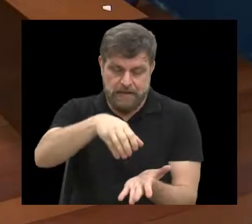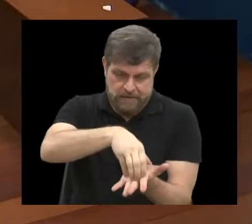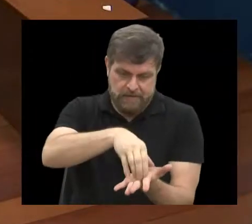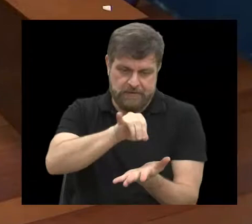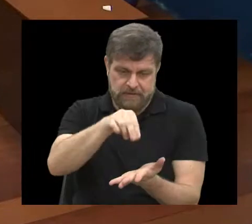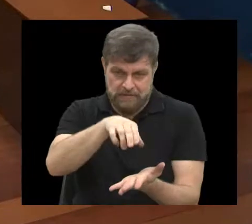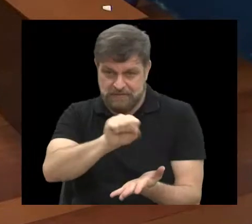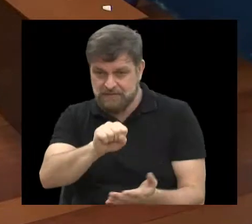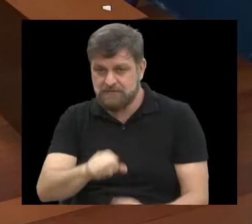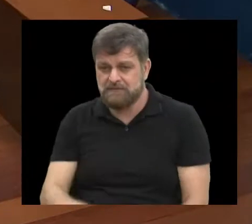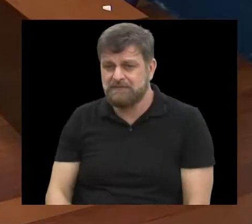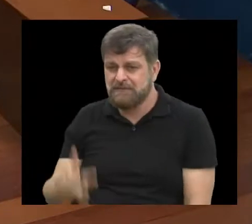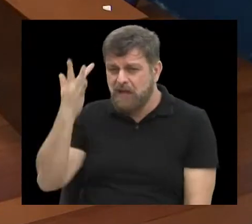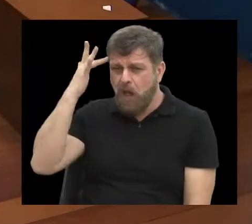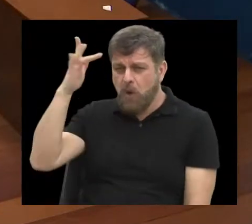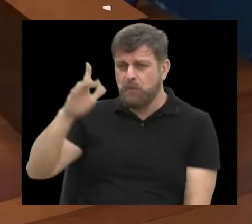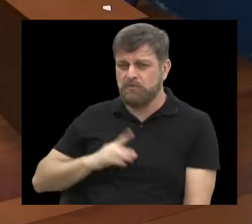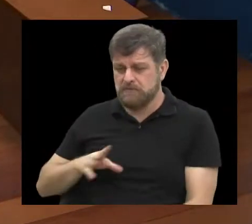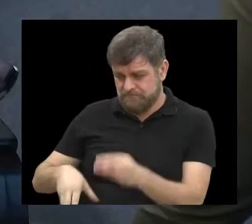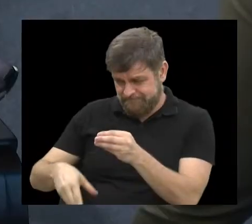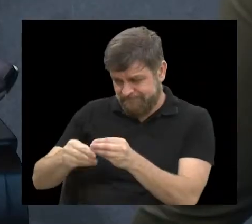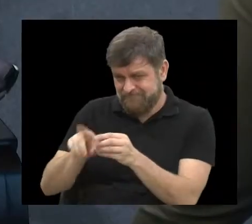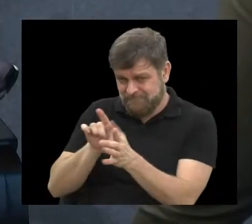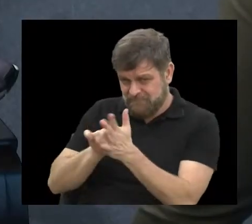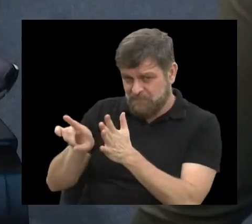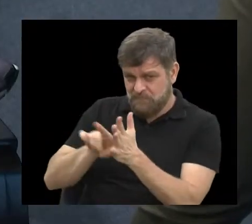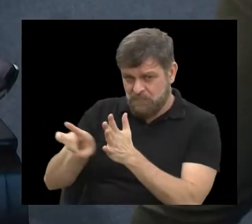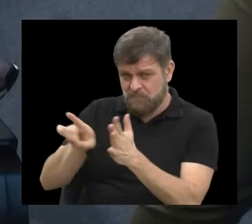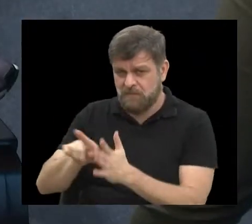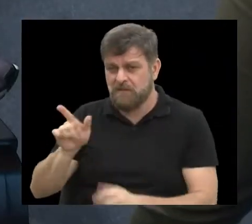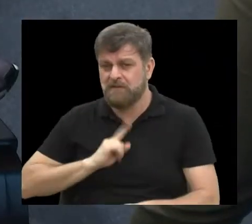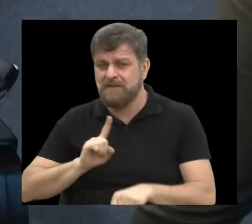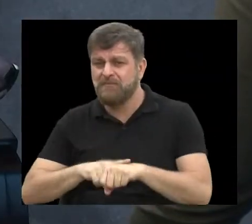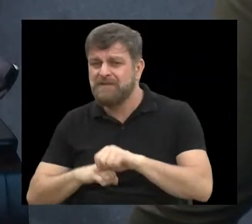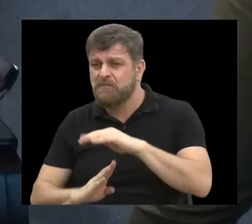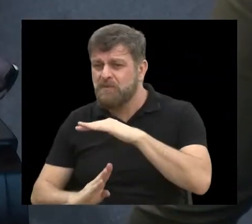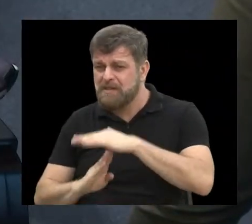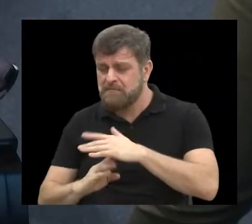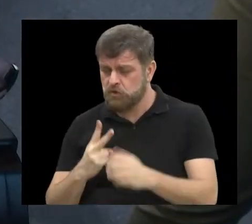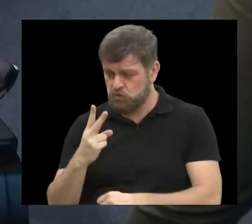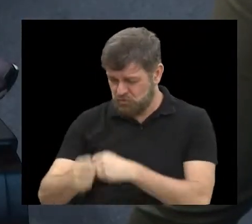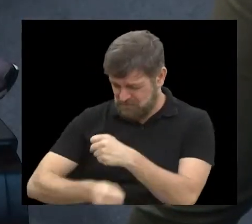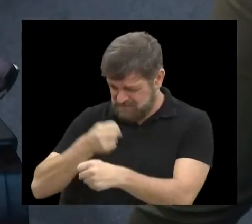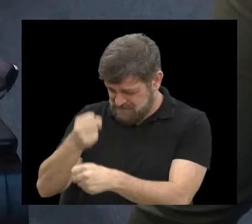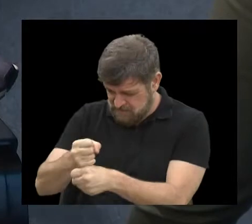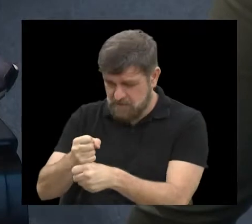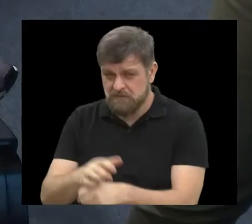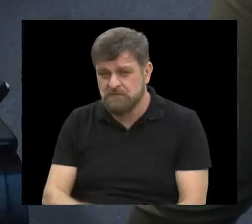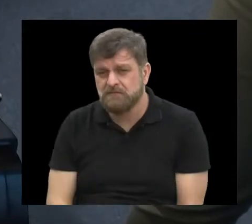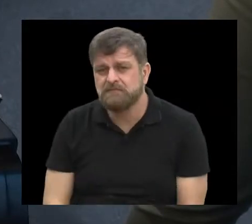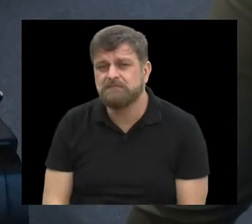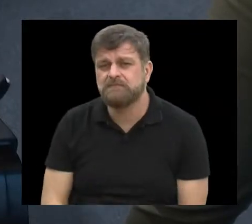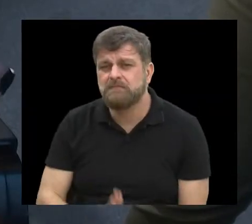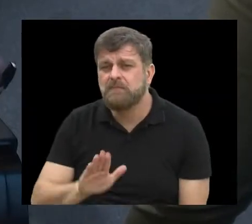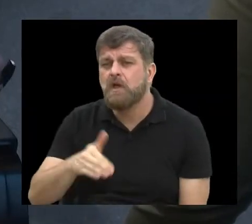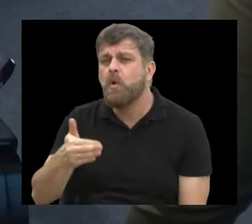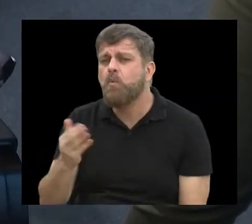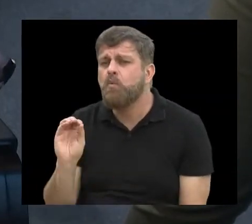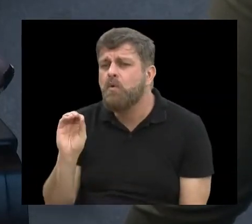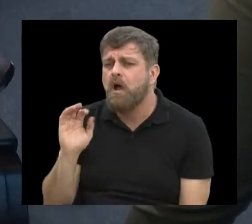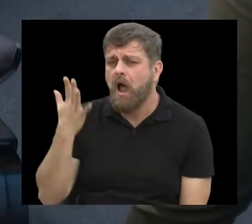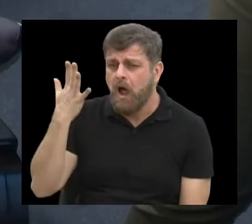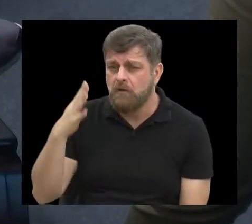se encaixa na pergunta dela, você me falou de um prazo de 2 anos, mas e quando acontece